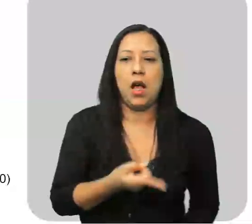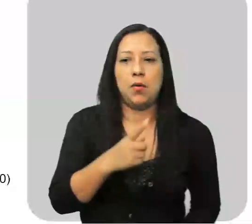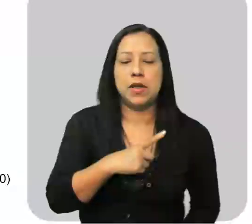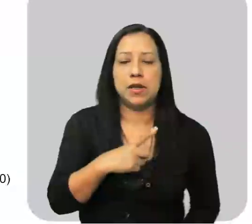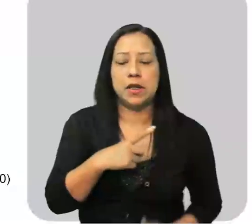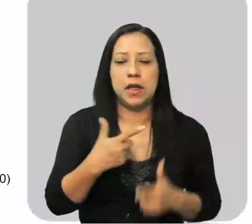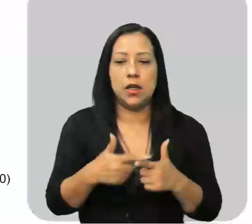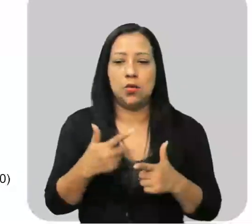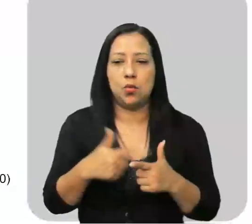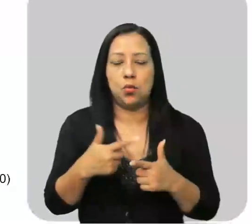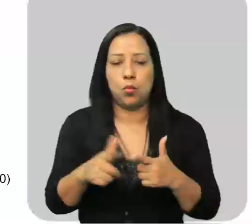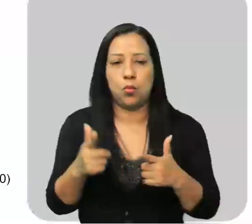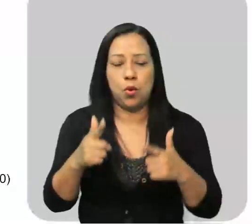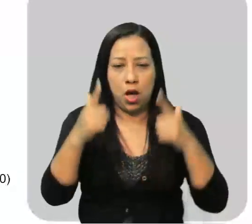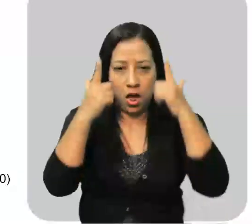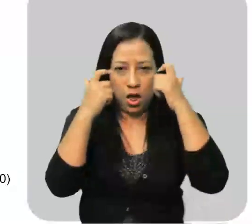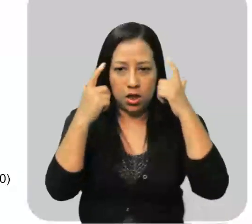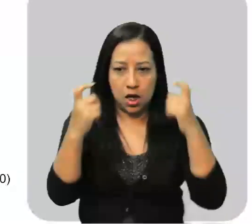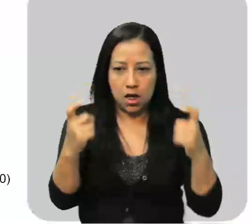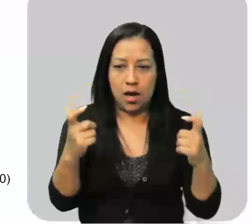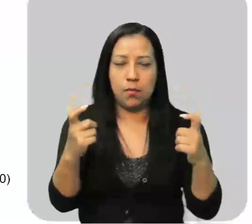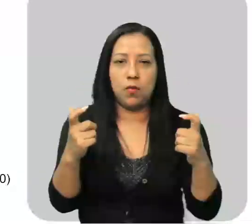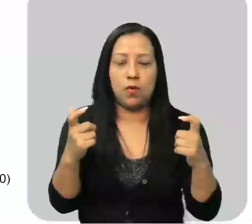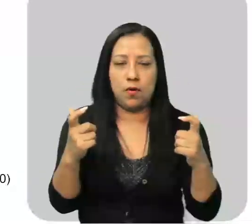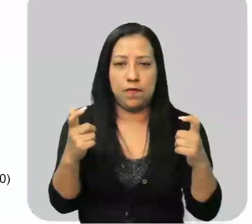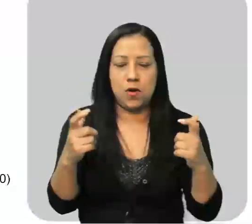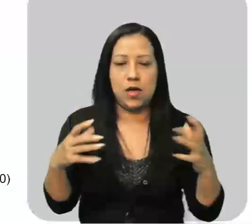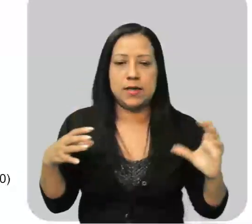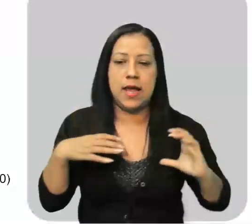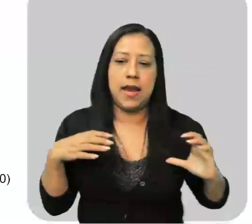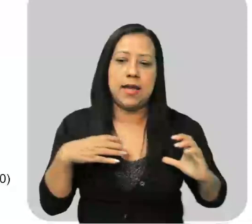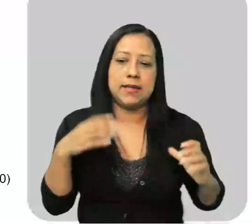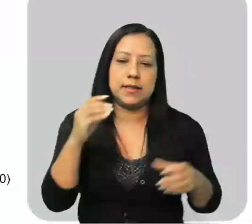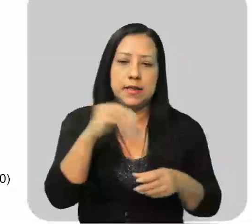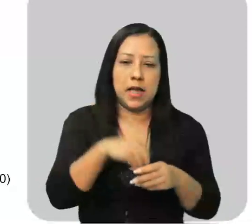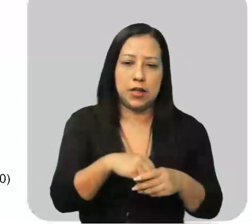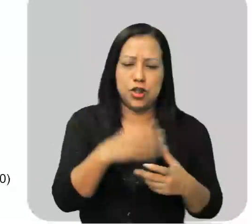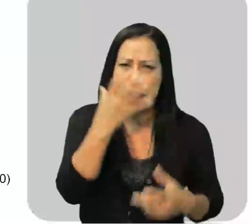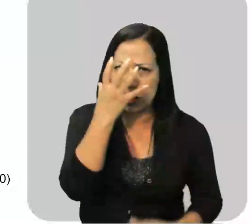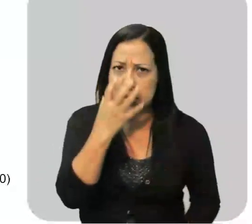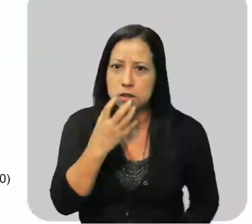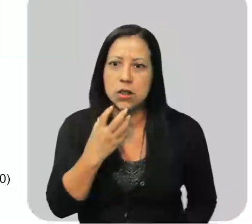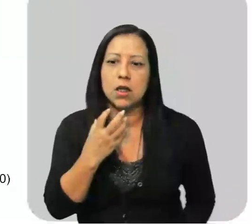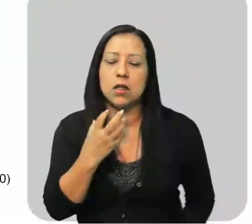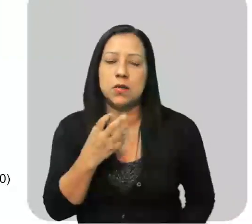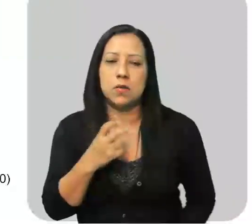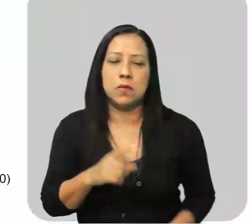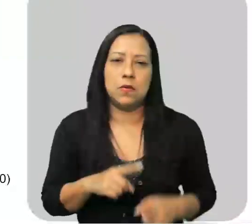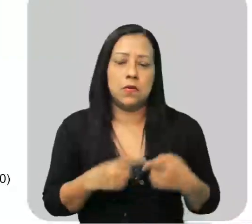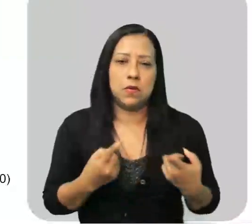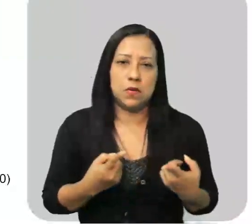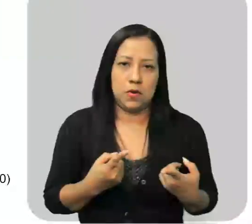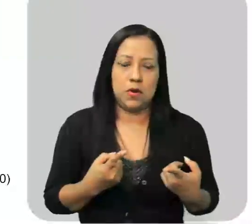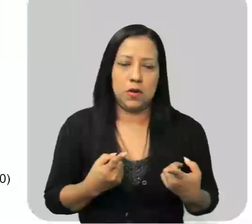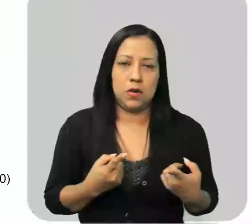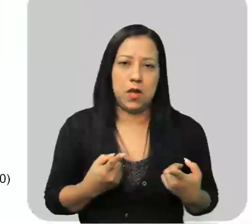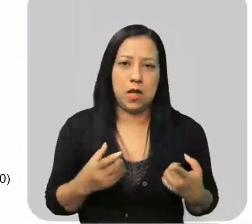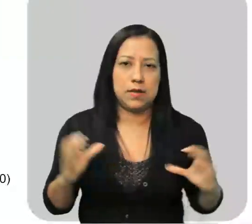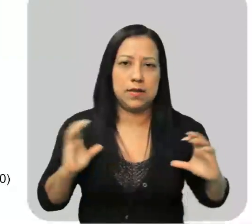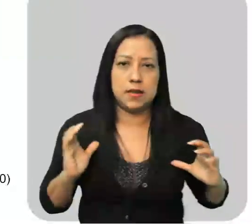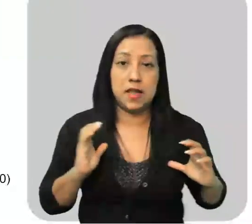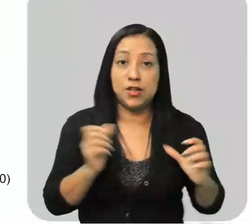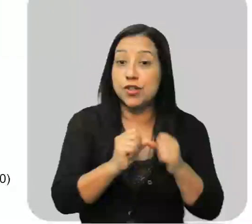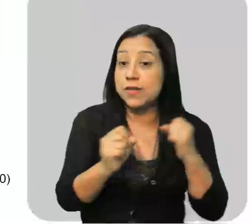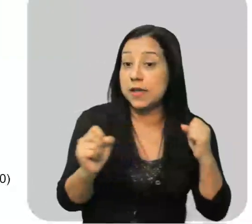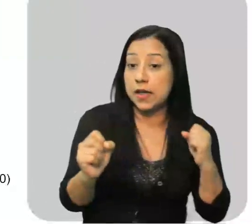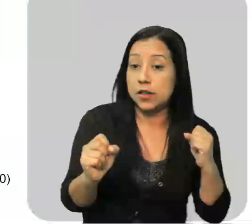Vamos lá, continuando. Aí depois nós temos outro problema, galera, o problema da questão da violência urbana, que é um dos